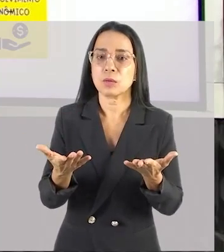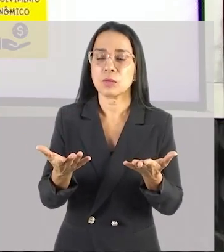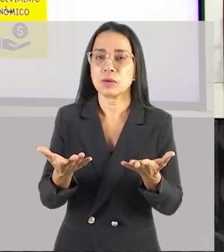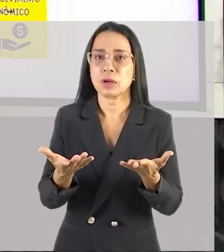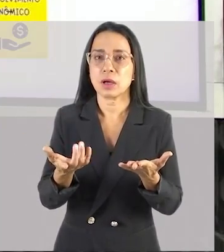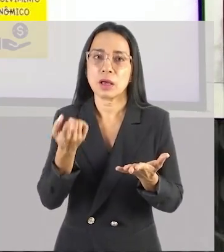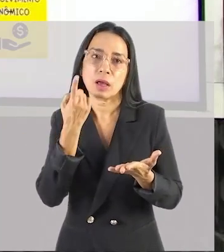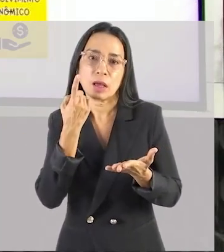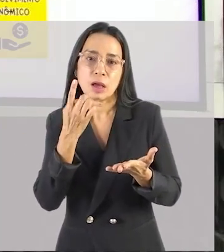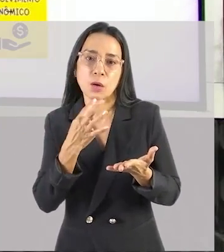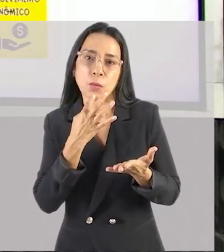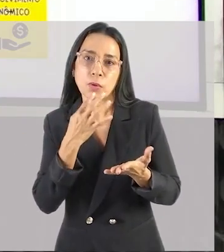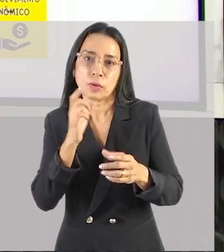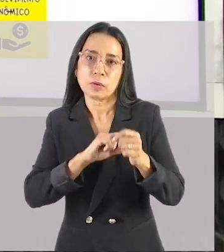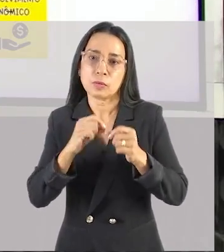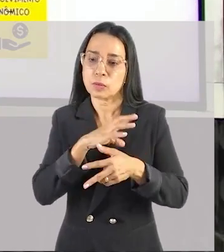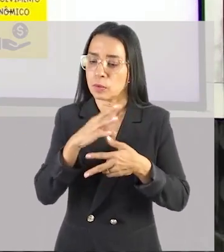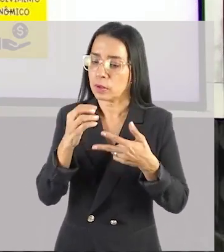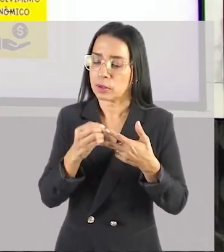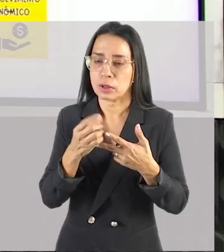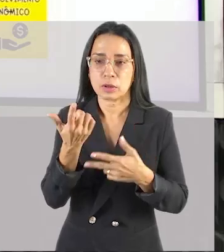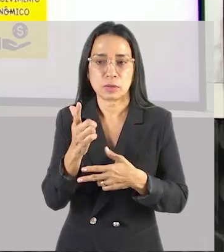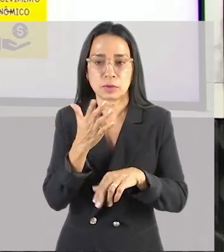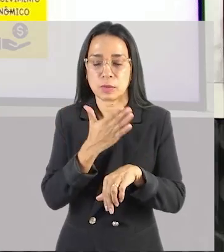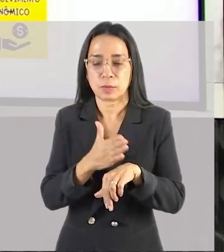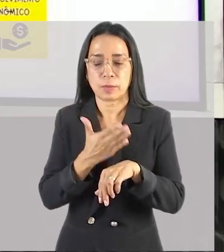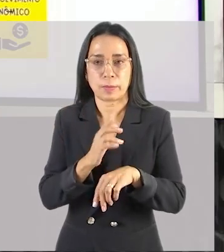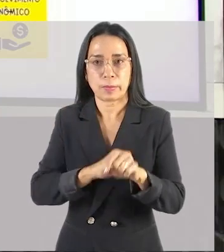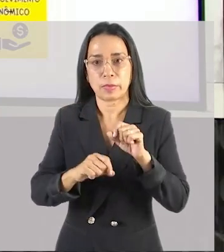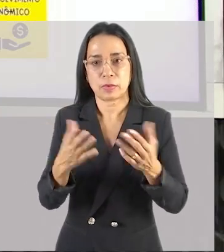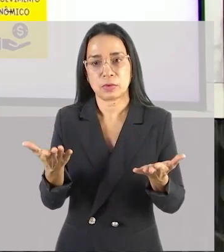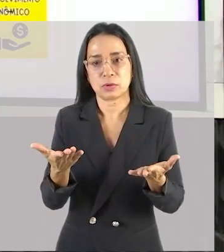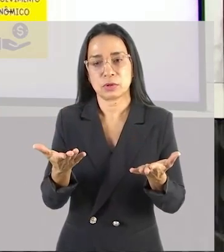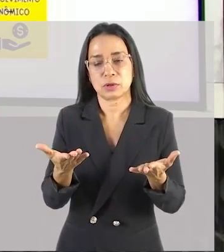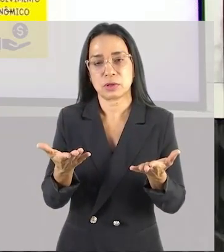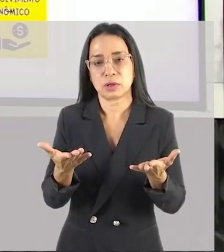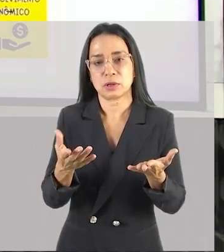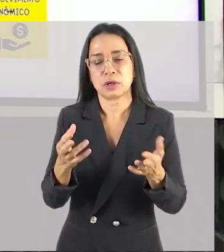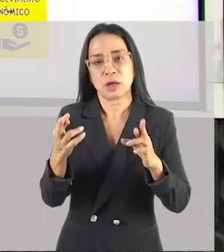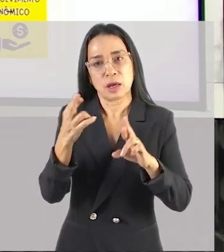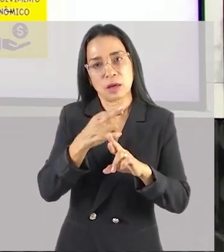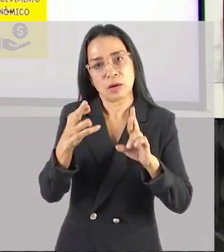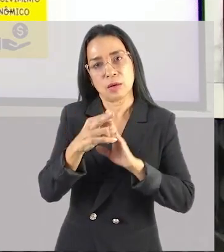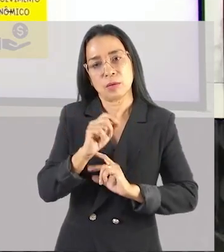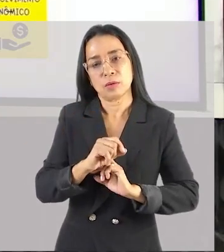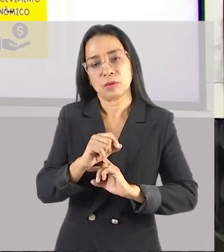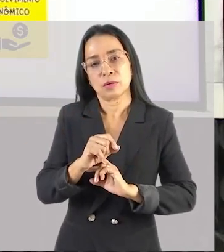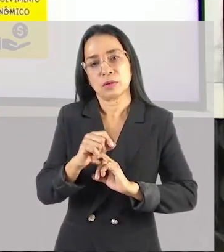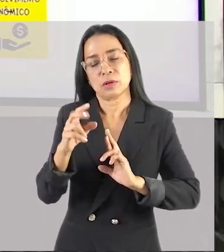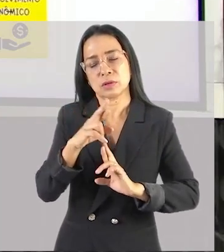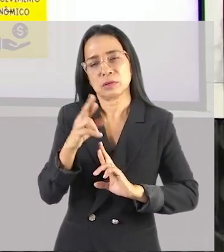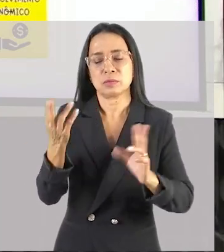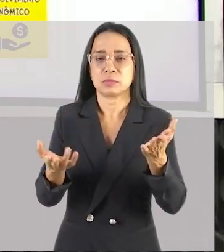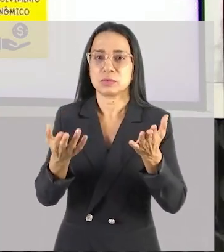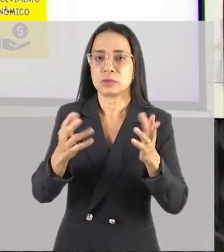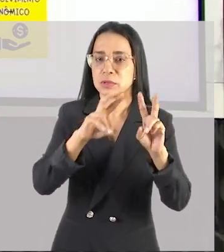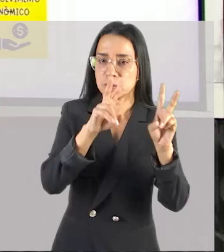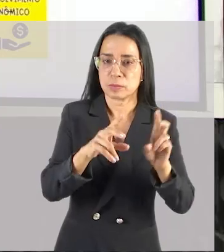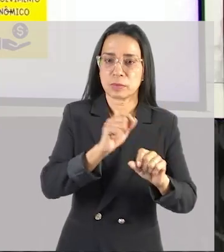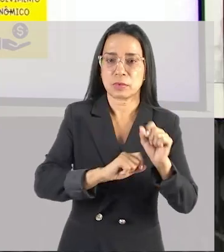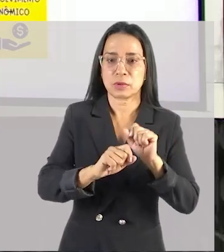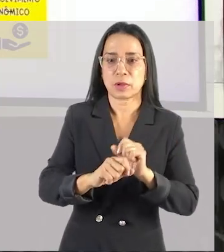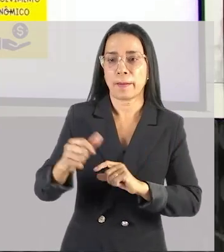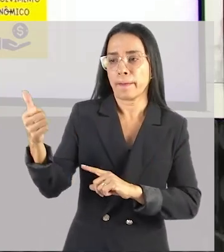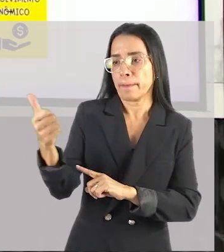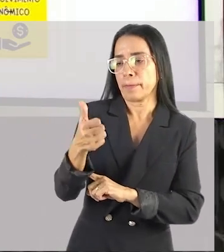repetir as temáticas, é necessário que a gente entenda quais são os eixos que o Enem pode cobrar. Vamos conhecer. Primeiramente, nós temos o eixo